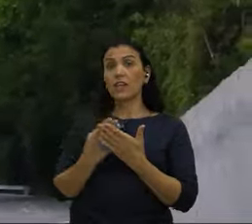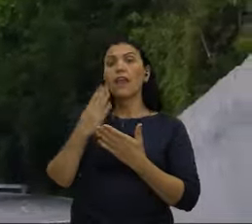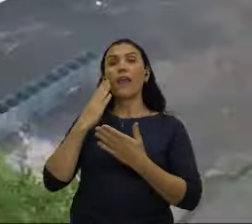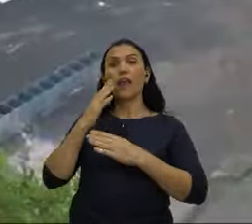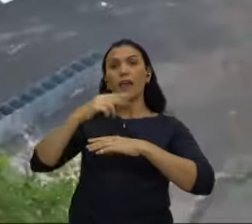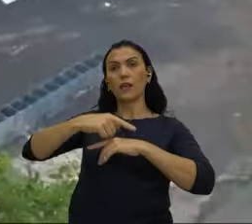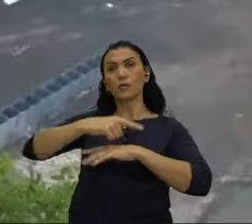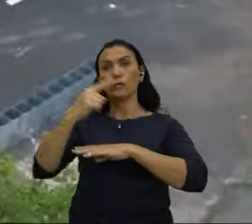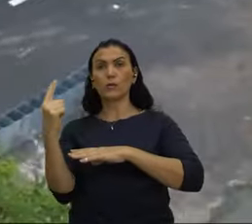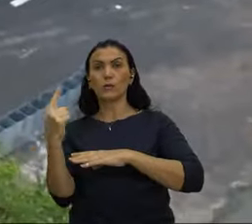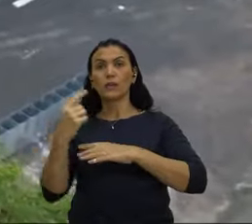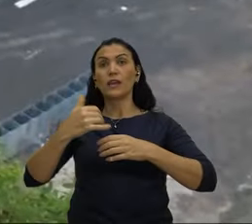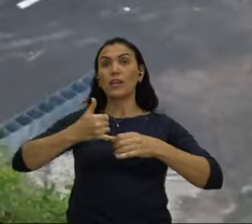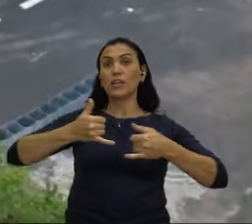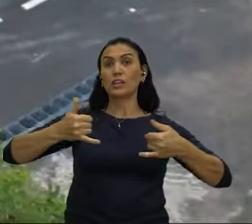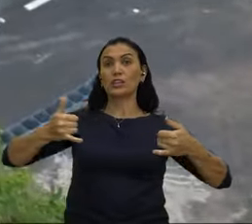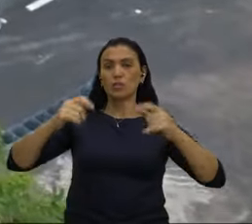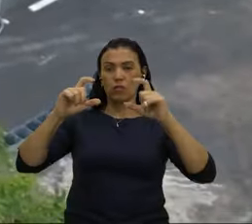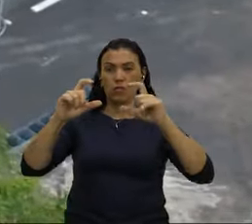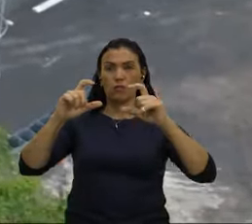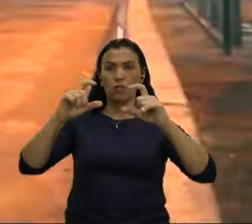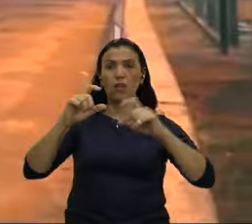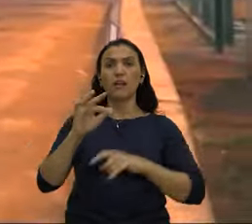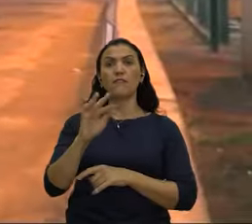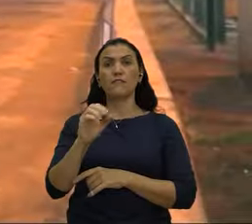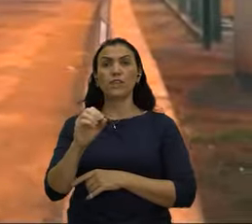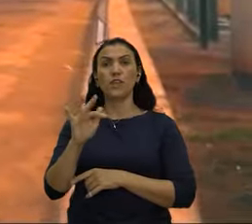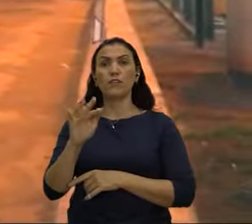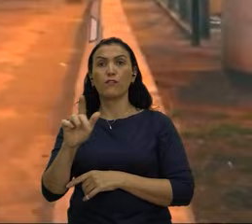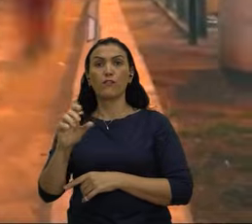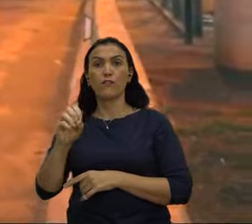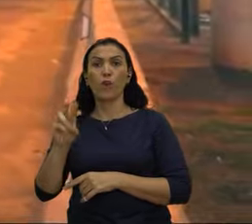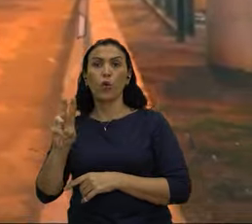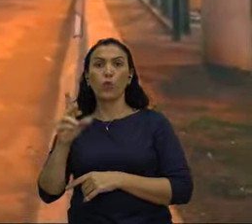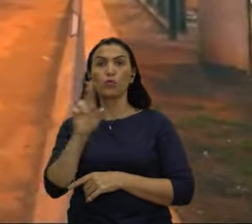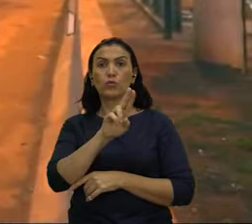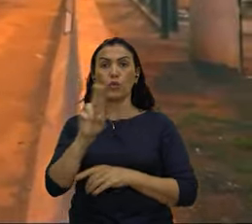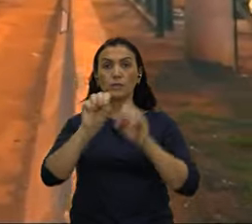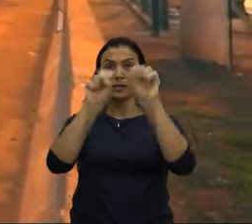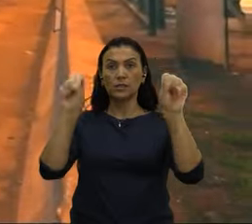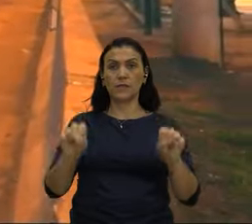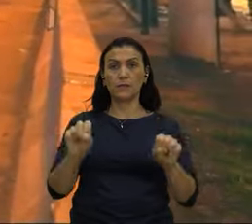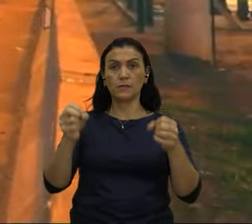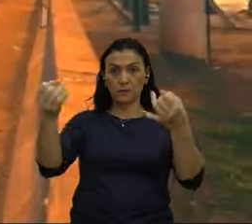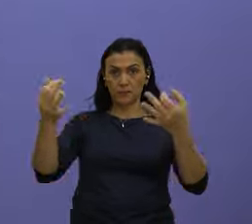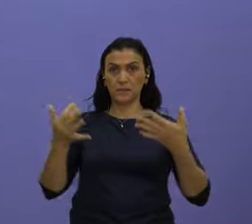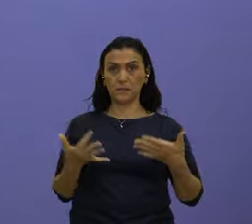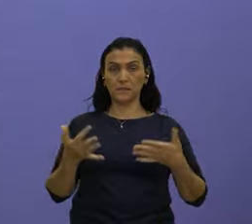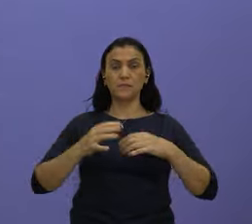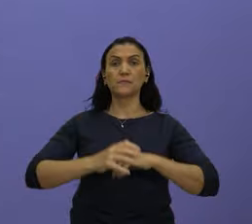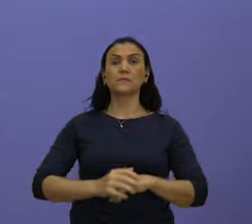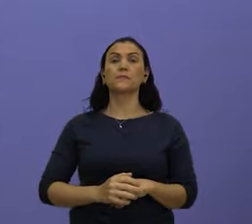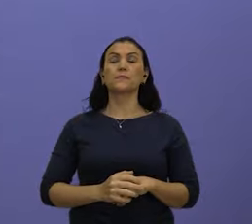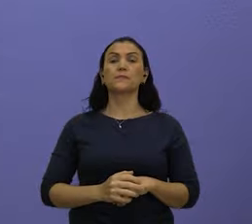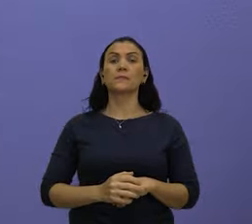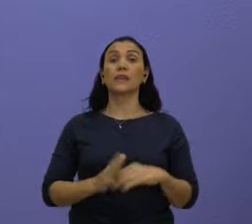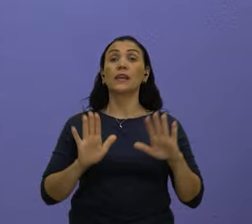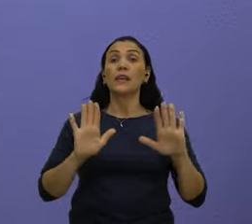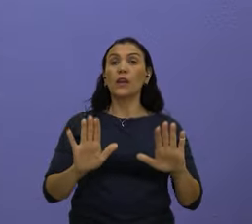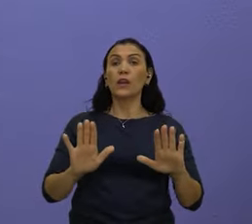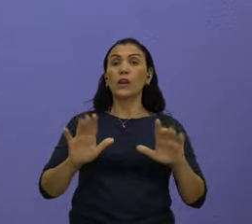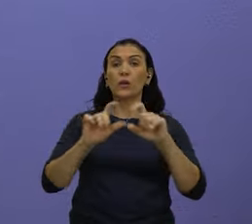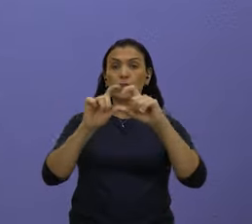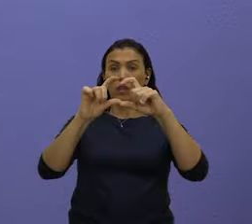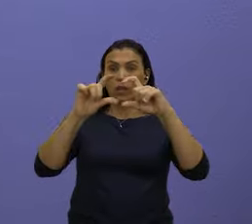é um pedágio eletrônico? É o sistema Free Flow. Explica aí, doutora Ana Caroline. O que é o Free Flow?